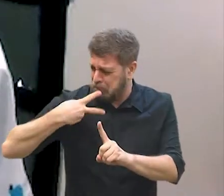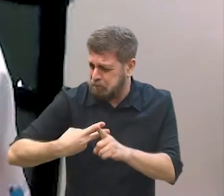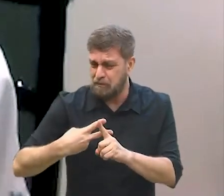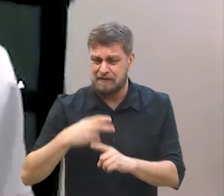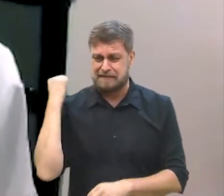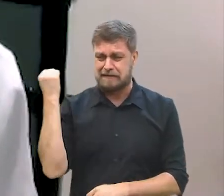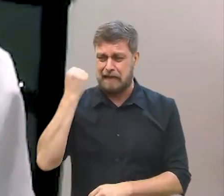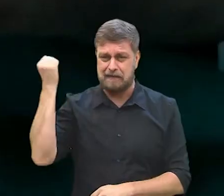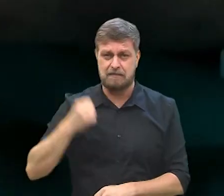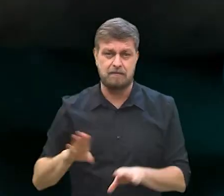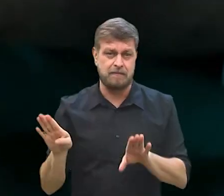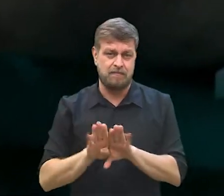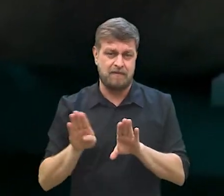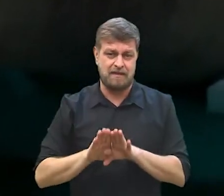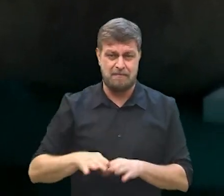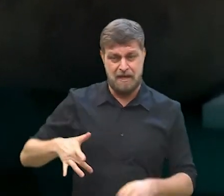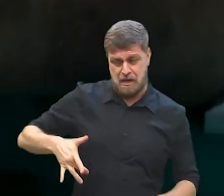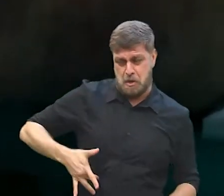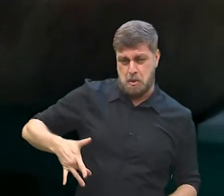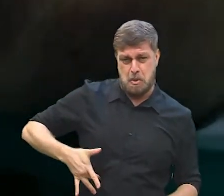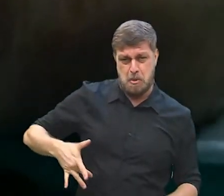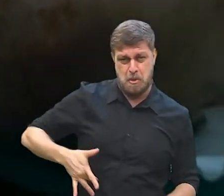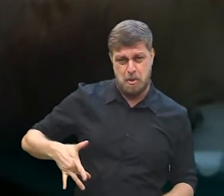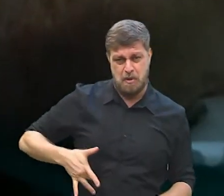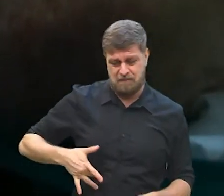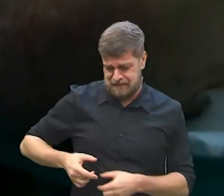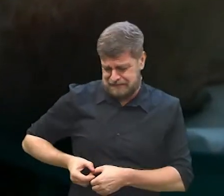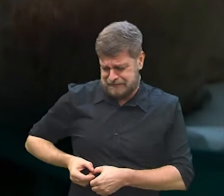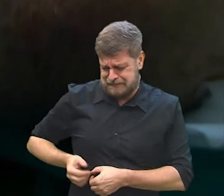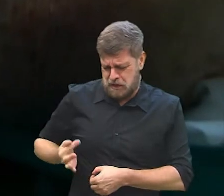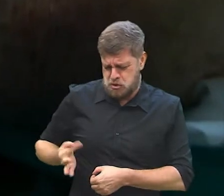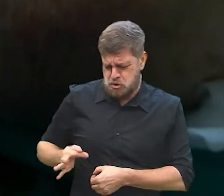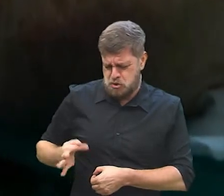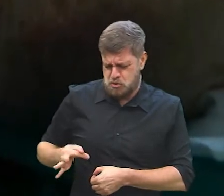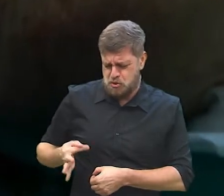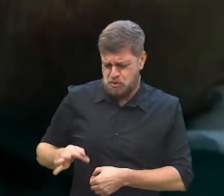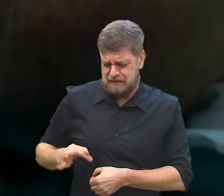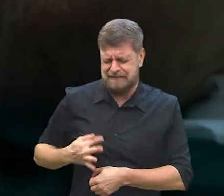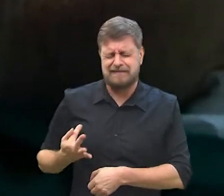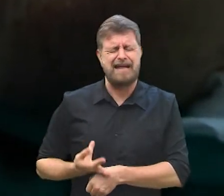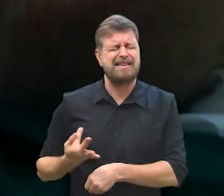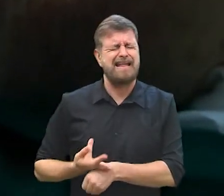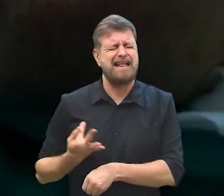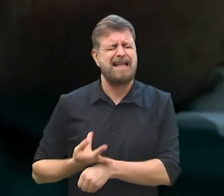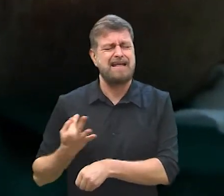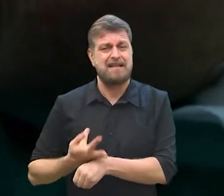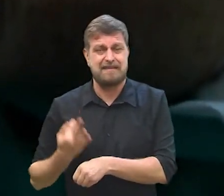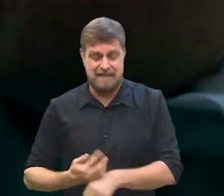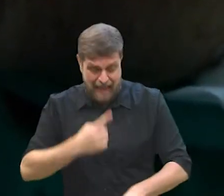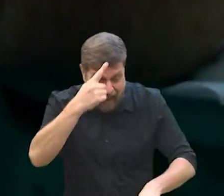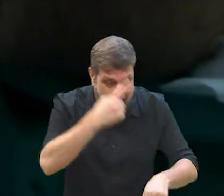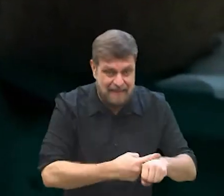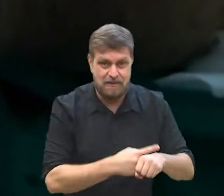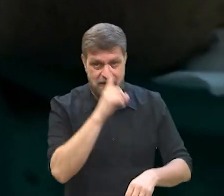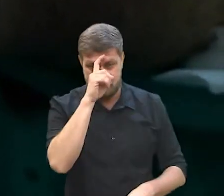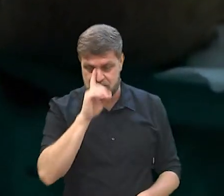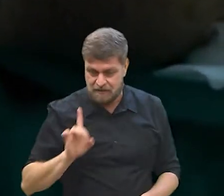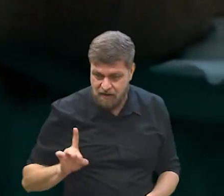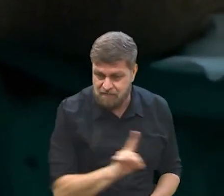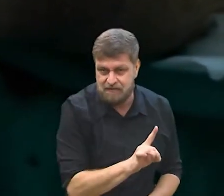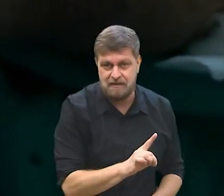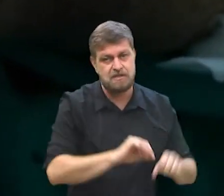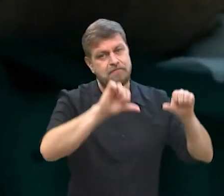espera, né, doutora? Aí a doença vai evoluindo, né? A apendicite que antes vinha no início, o paciente tinha medo de procurar o pronto-socorro, só